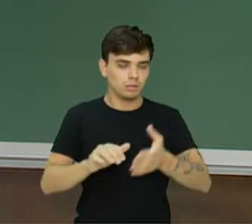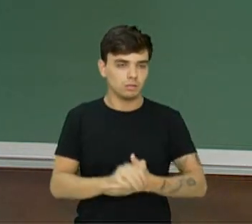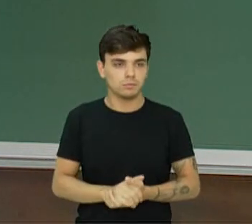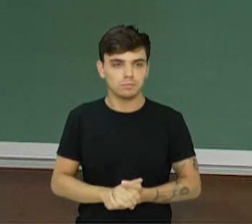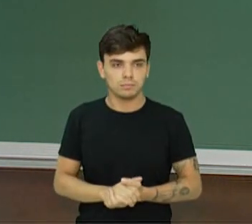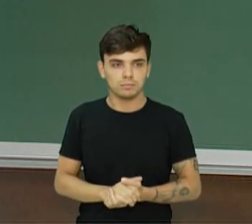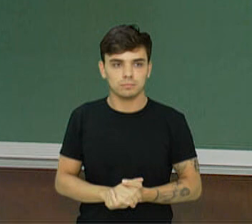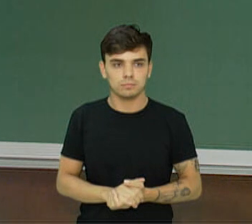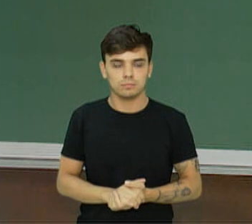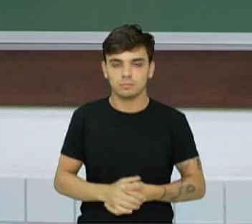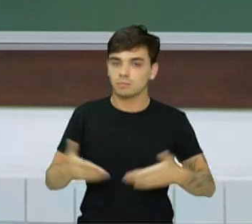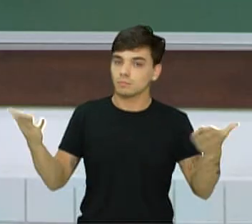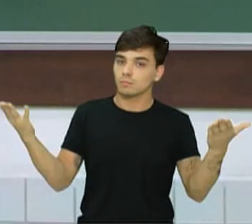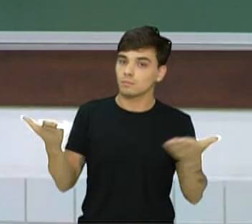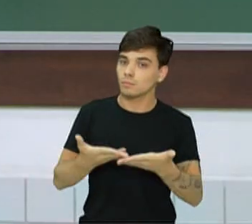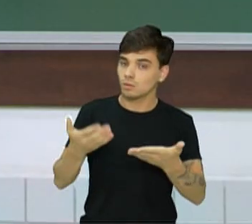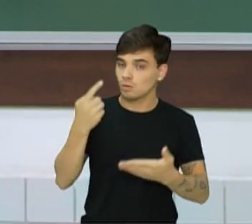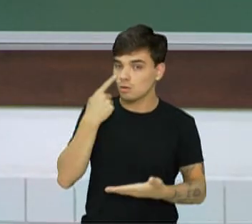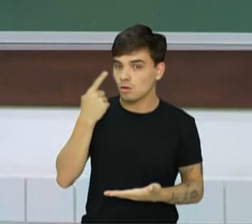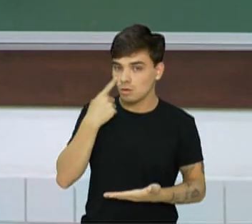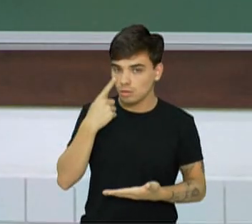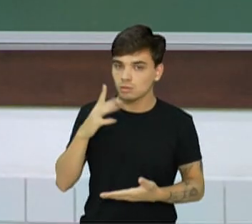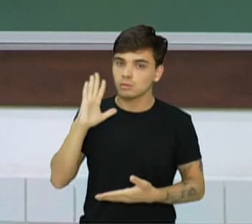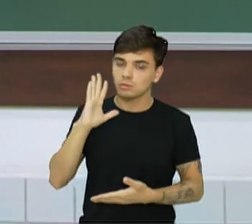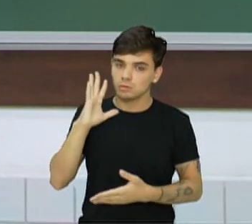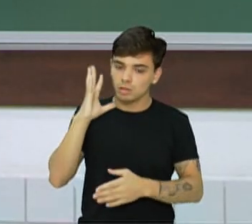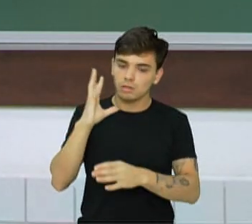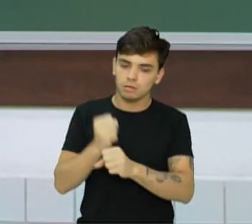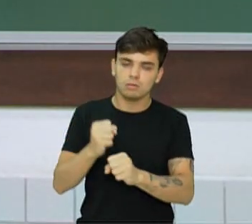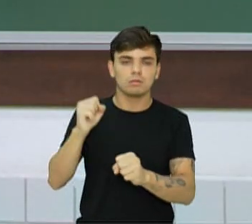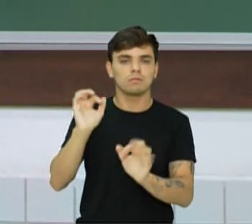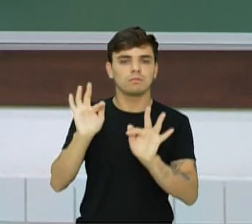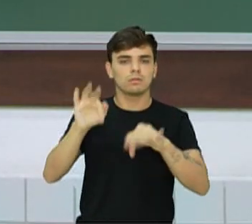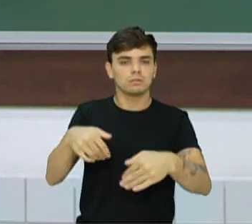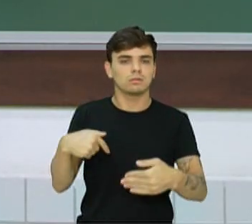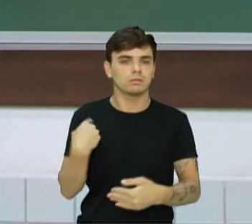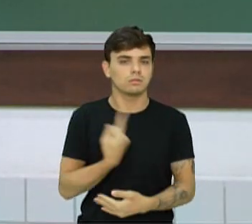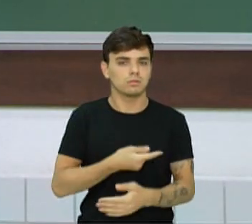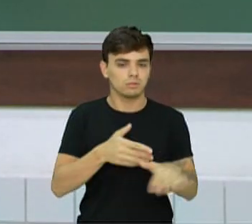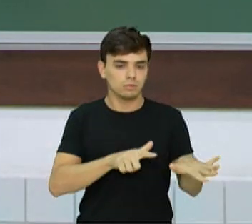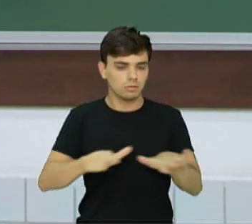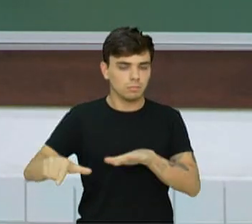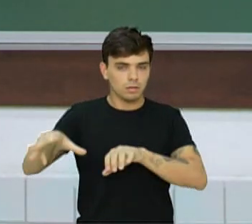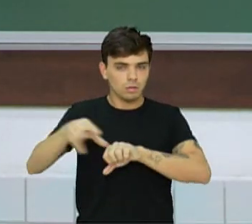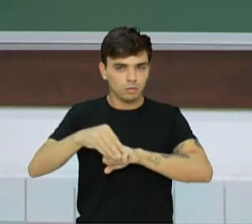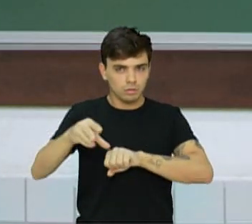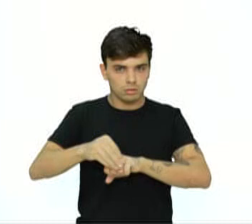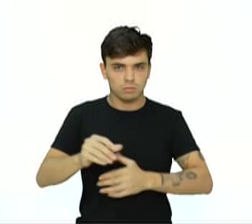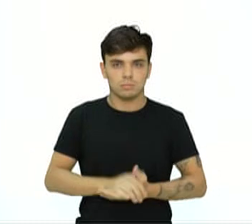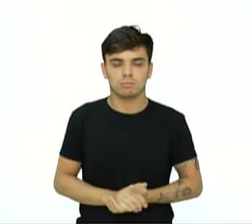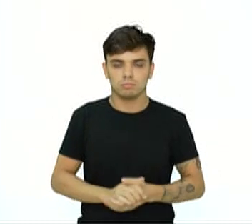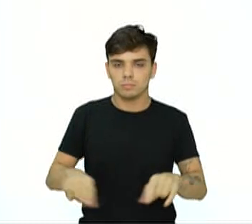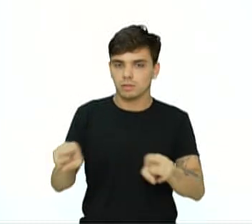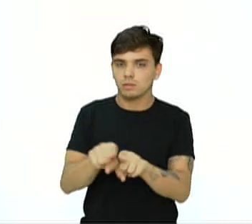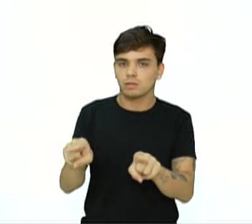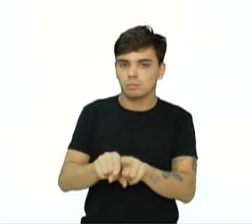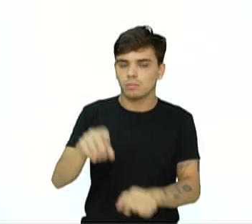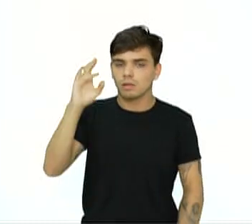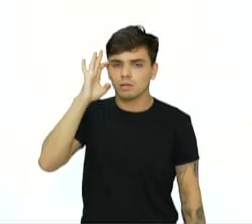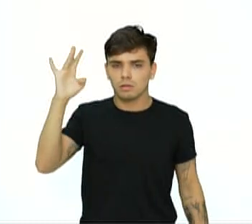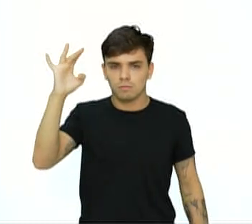massa. Hoje, a gente basicamente finalizou a nossa Semana do Conhecimento, refletindo